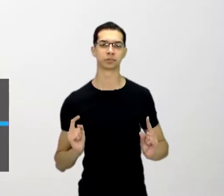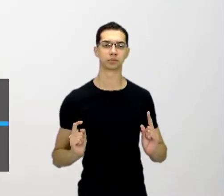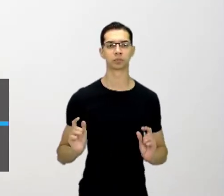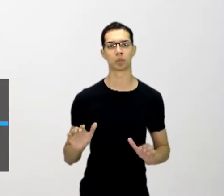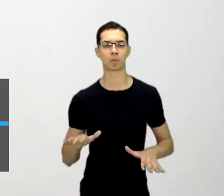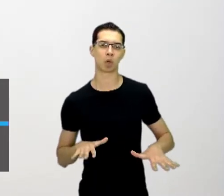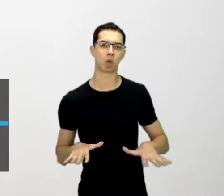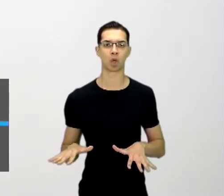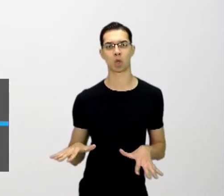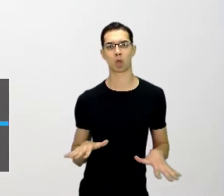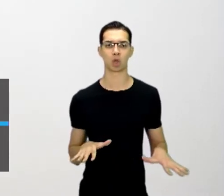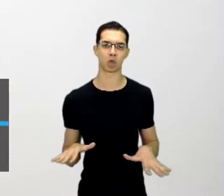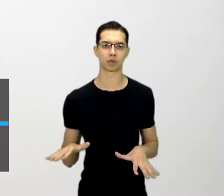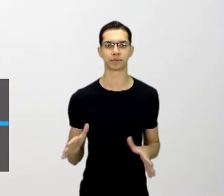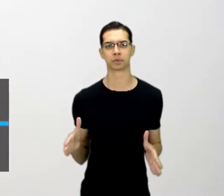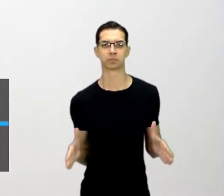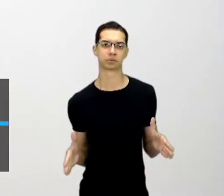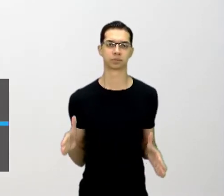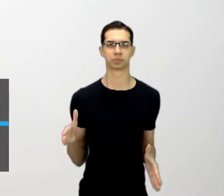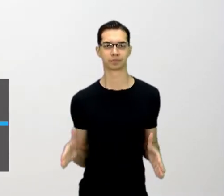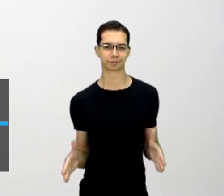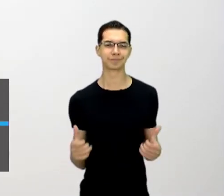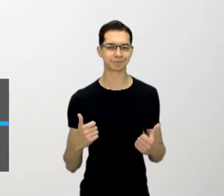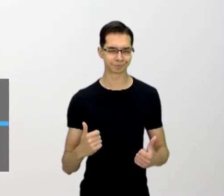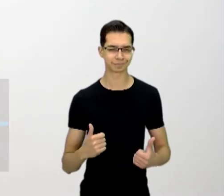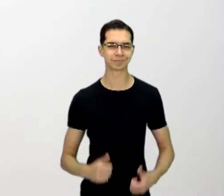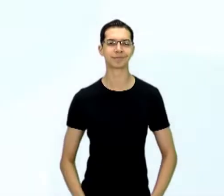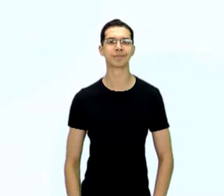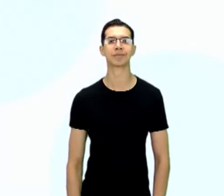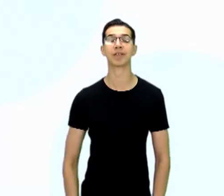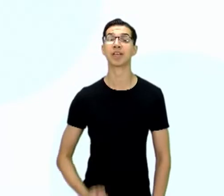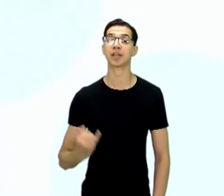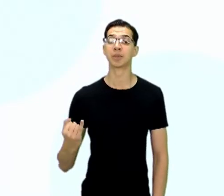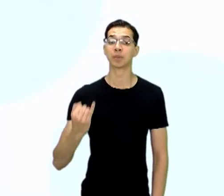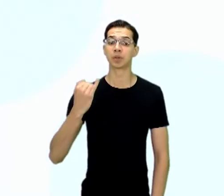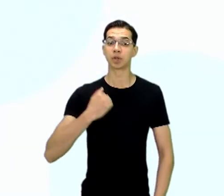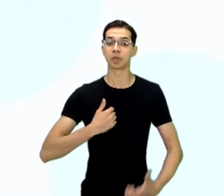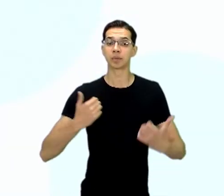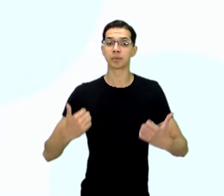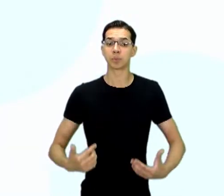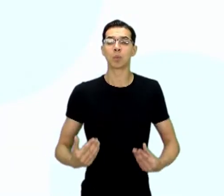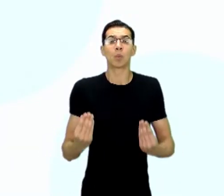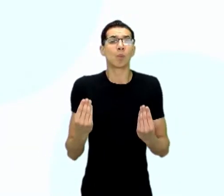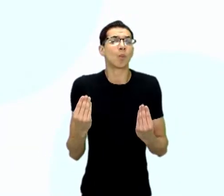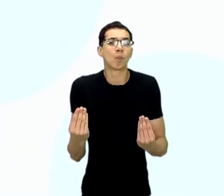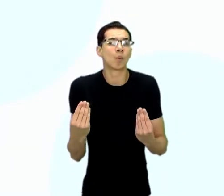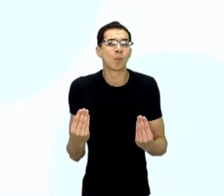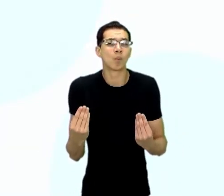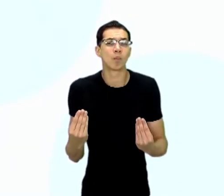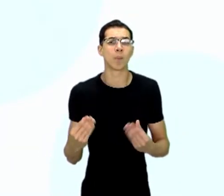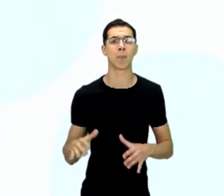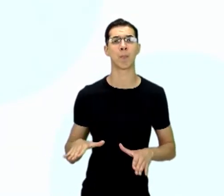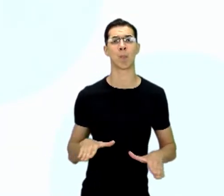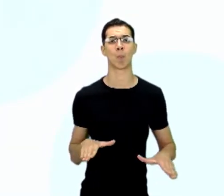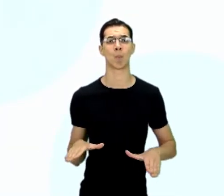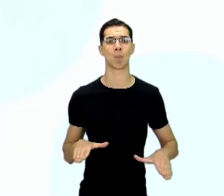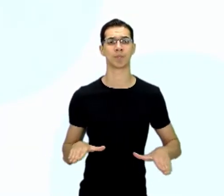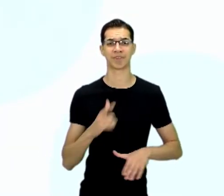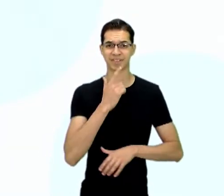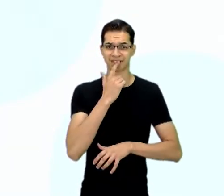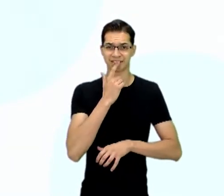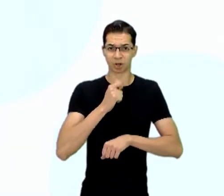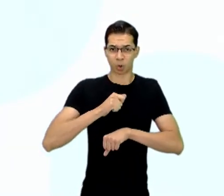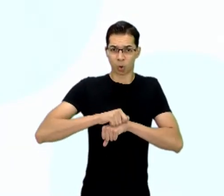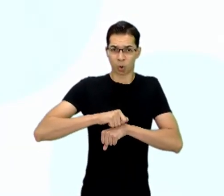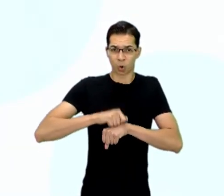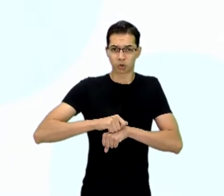importante também que a gente precisa ressaltar, como que essa movimentação, então, acontece? A gente não tem só osso, né? Então, a